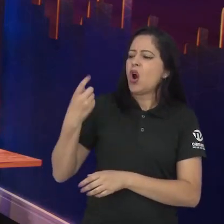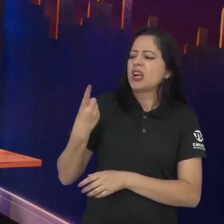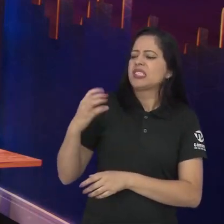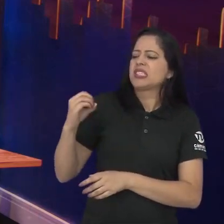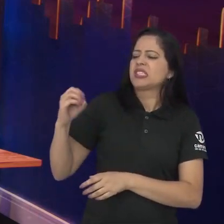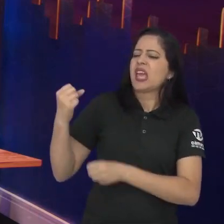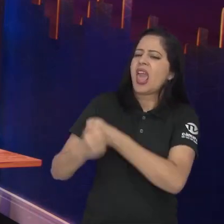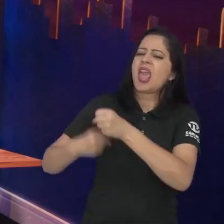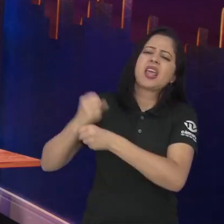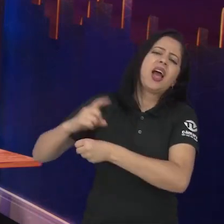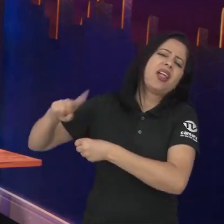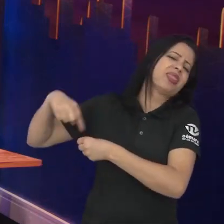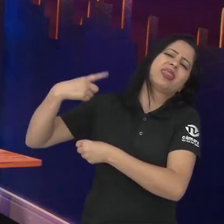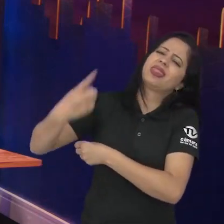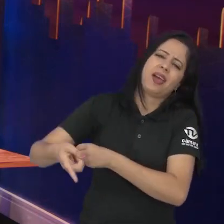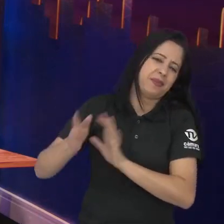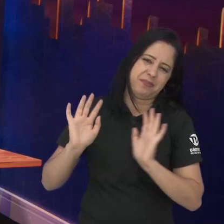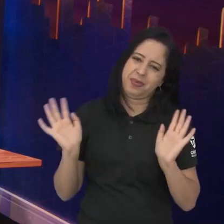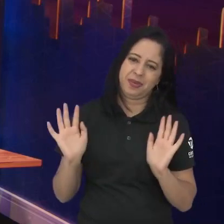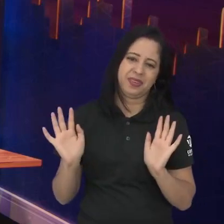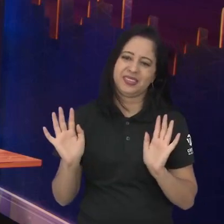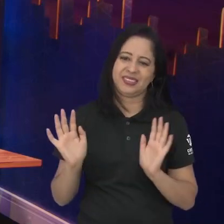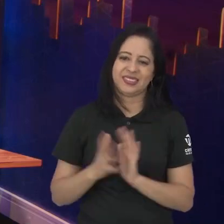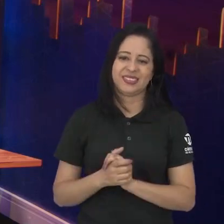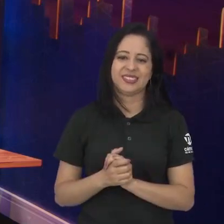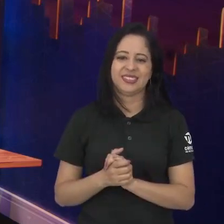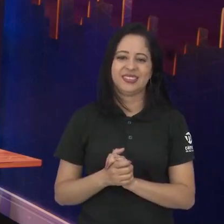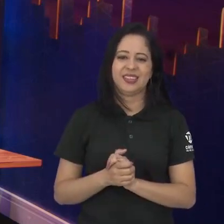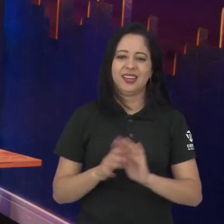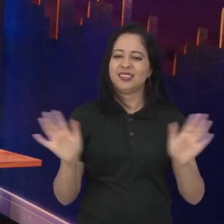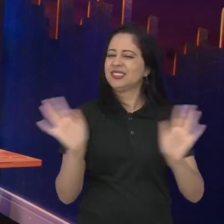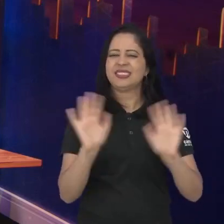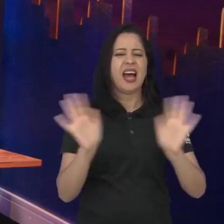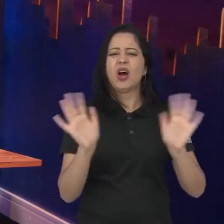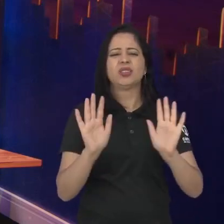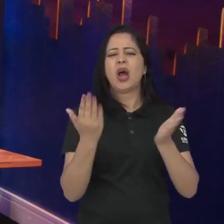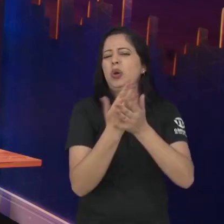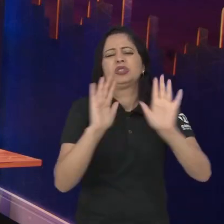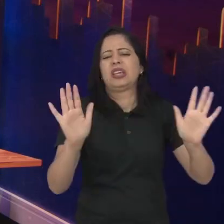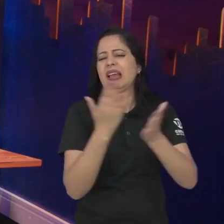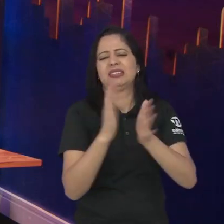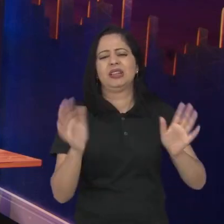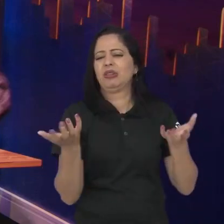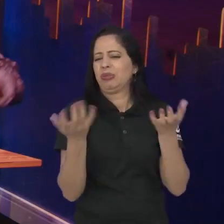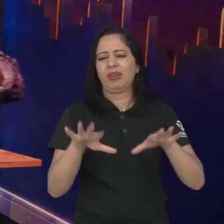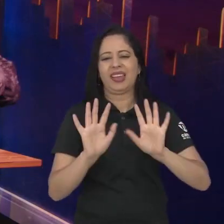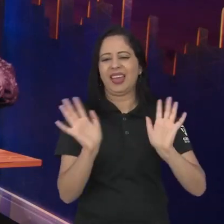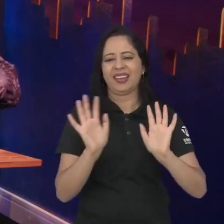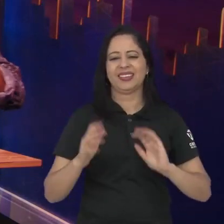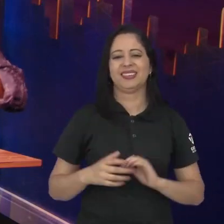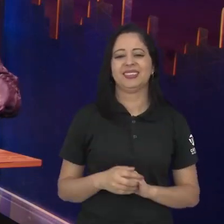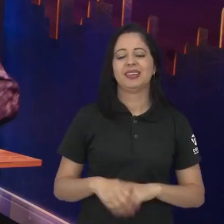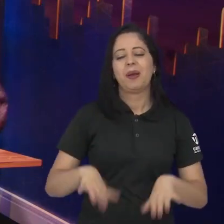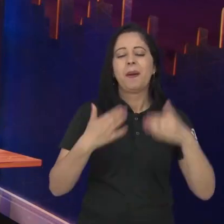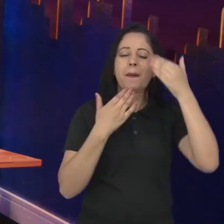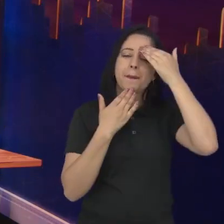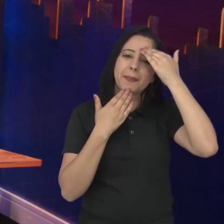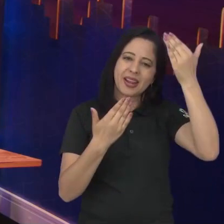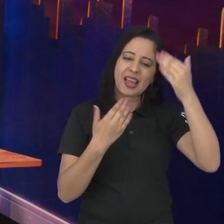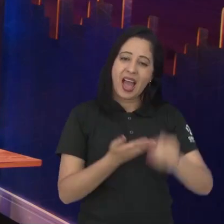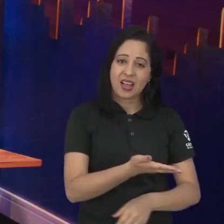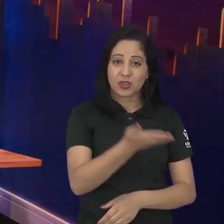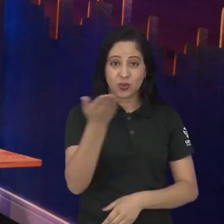o planeta Terra, para mandar um vírus cabuloso pra gente de novo. Não chega, não manda mais. Pessoal, ou não manda mais.